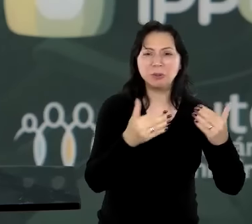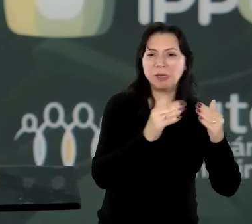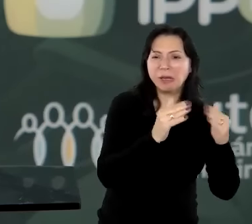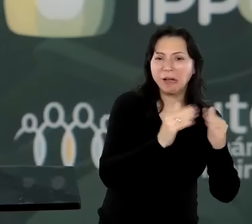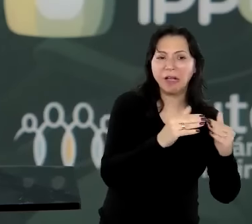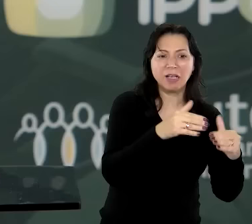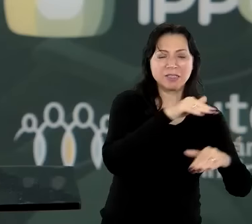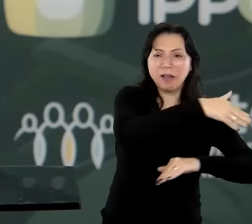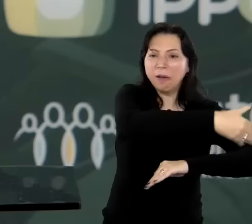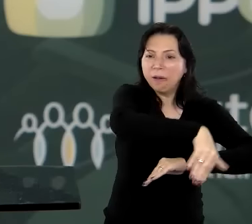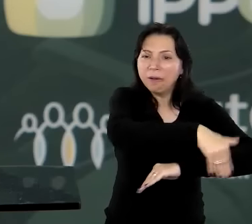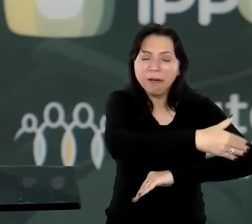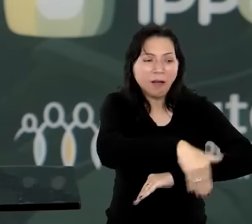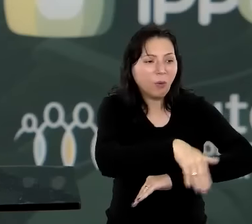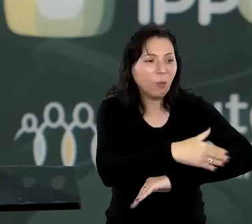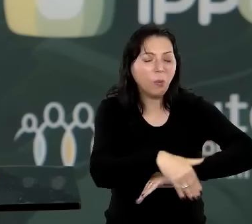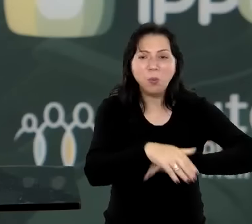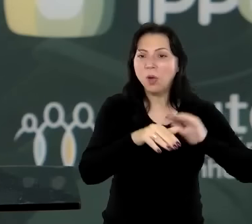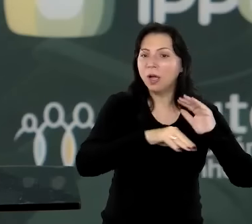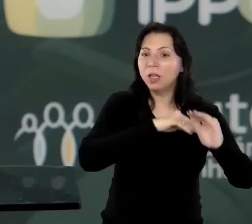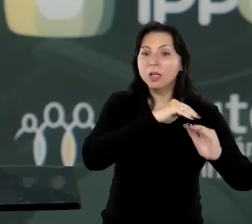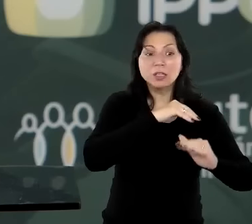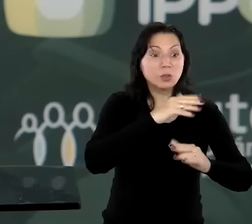aí está a presença da vida cristã.